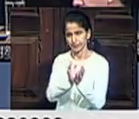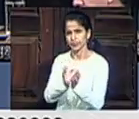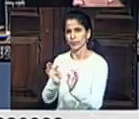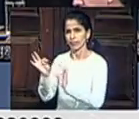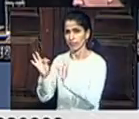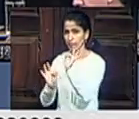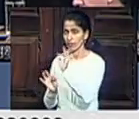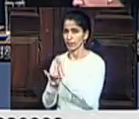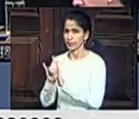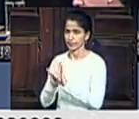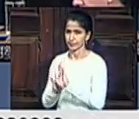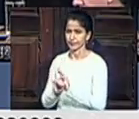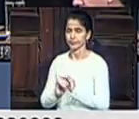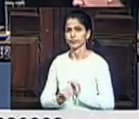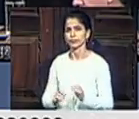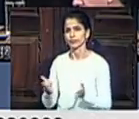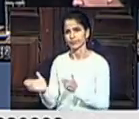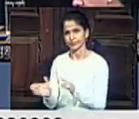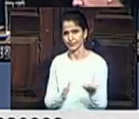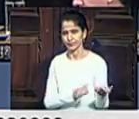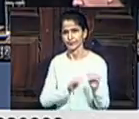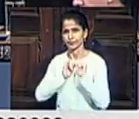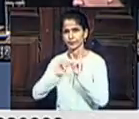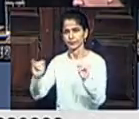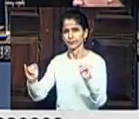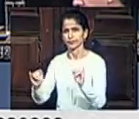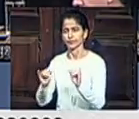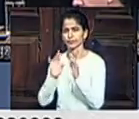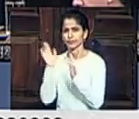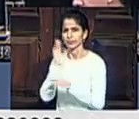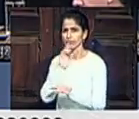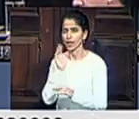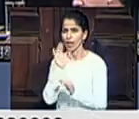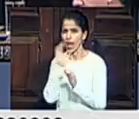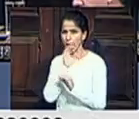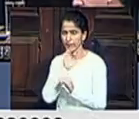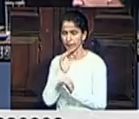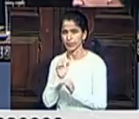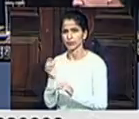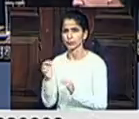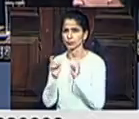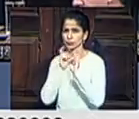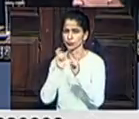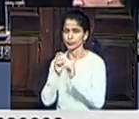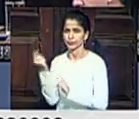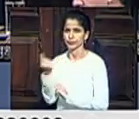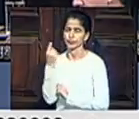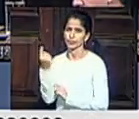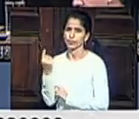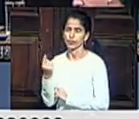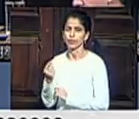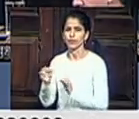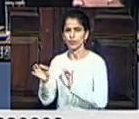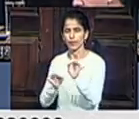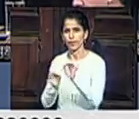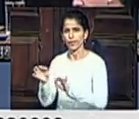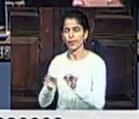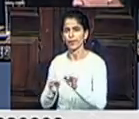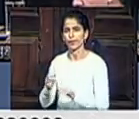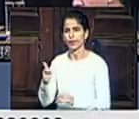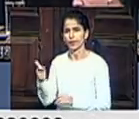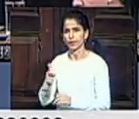técnicas. Anuncio. Em regime de urgência, em discussão única, projeto de lei